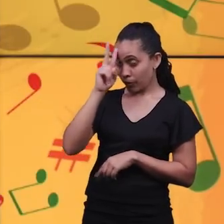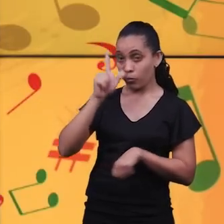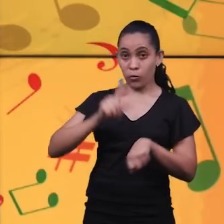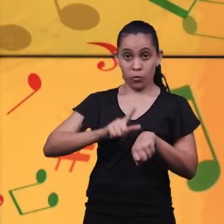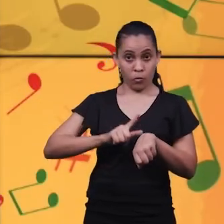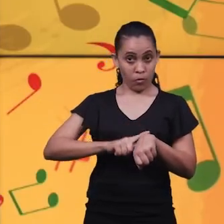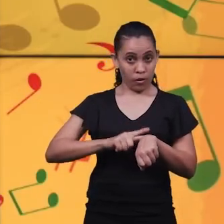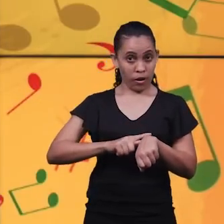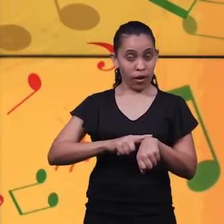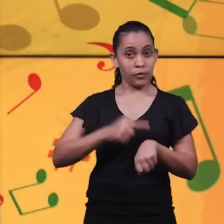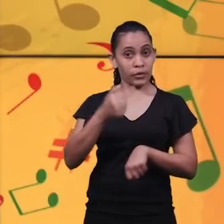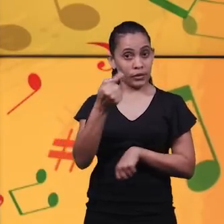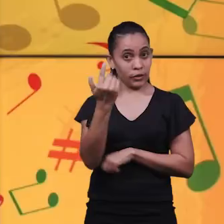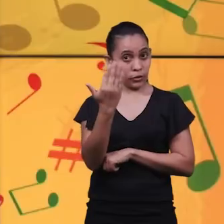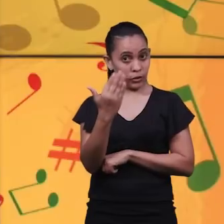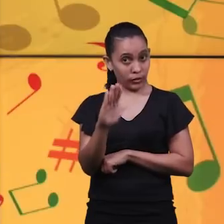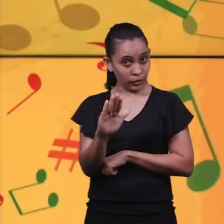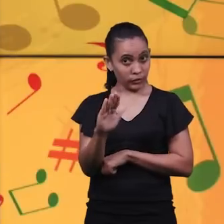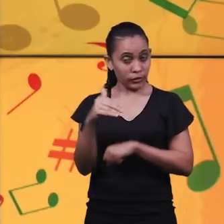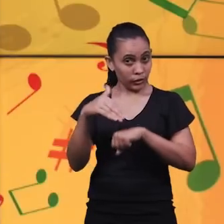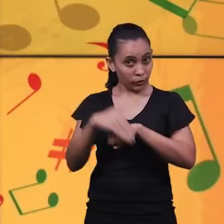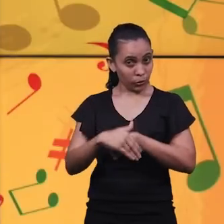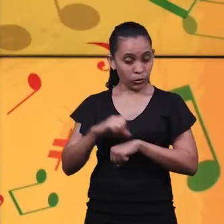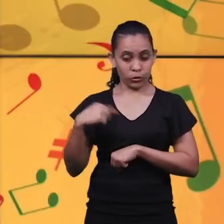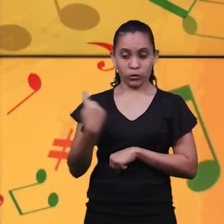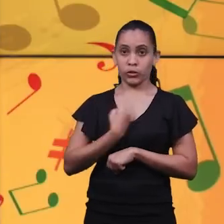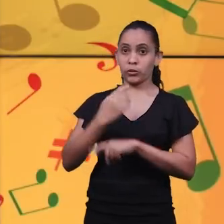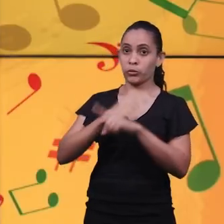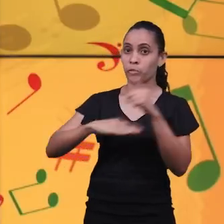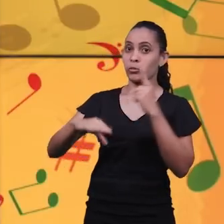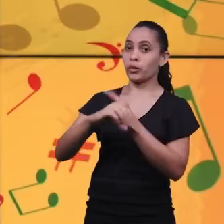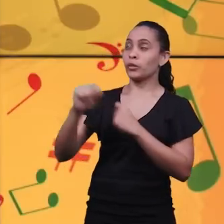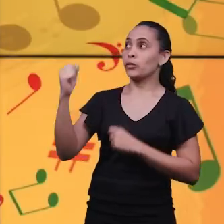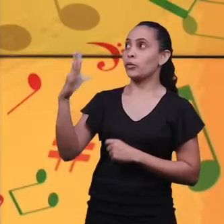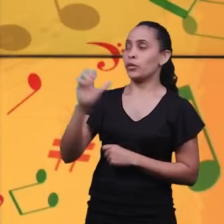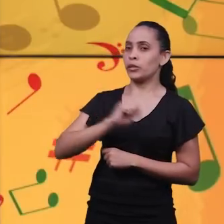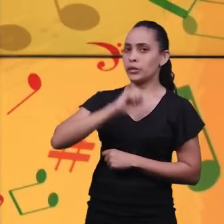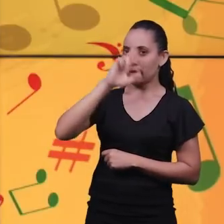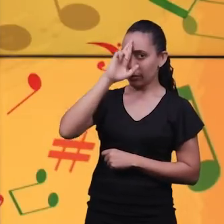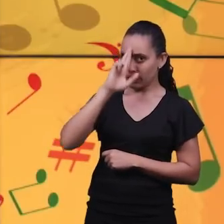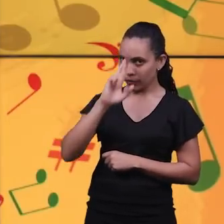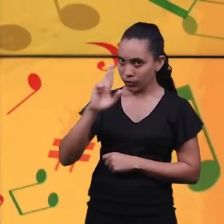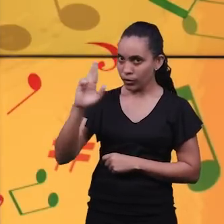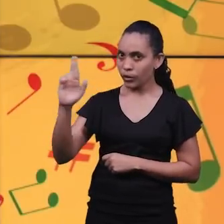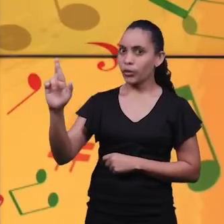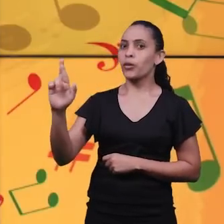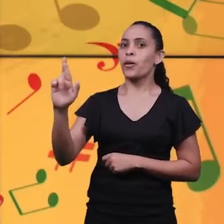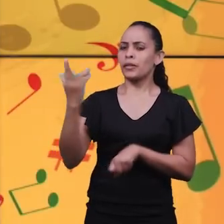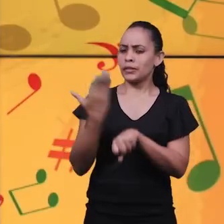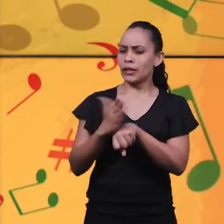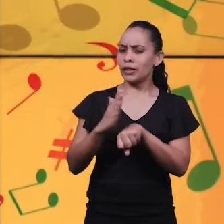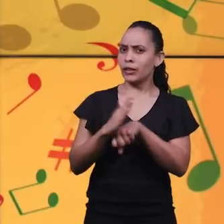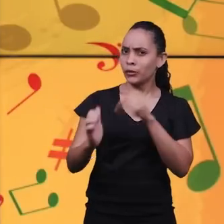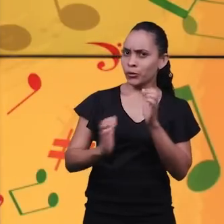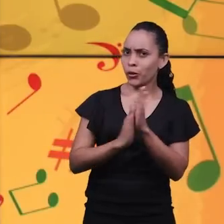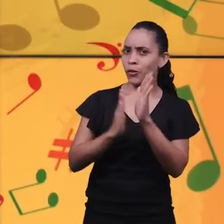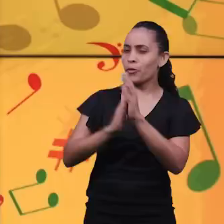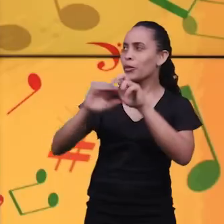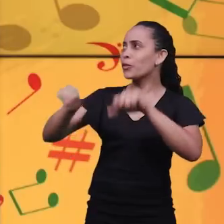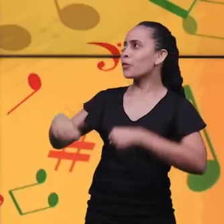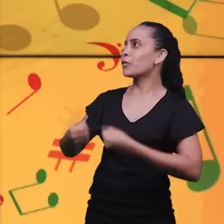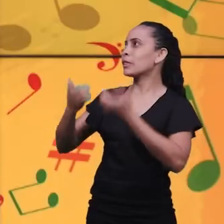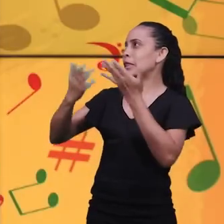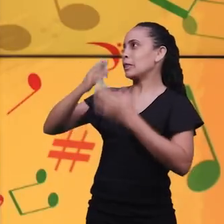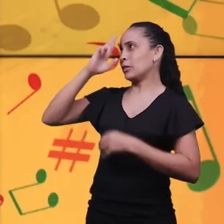às 19h30, estamos aqui cultuando o nome do Senhor, ensaiando para oferecermos a